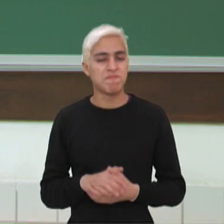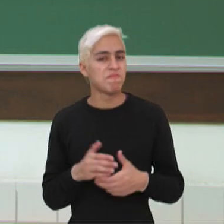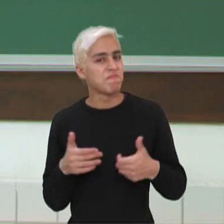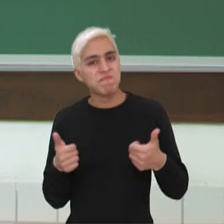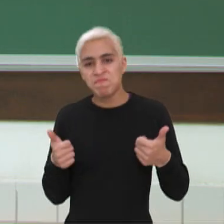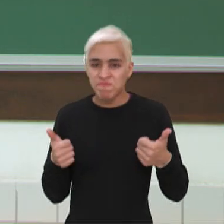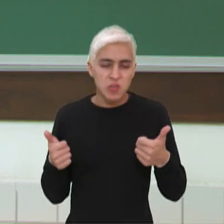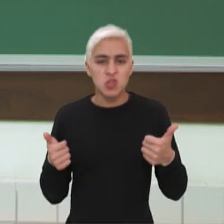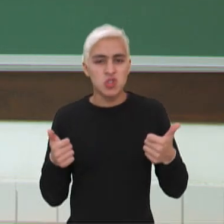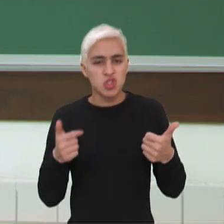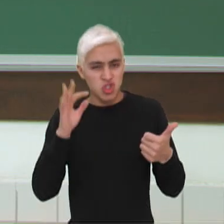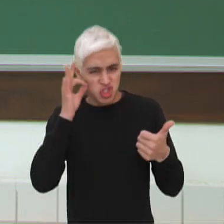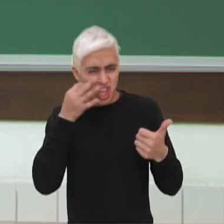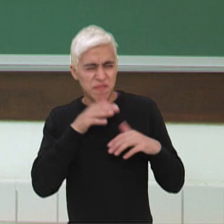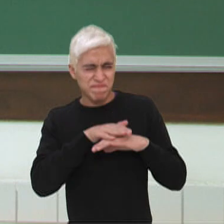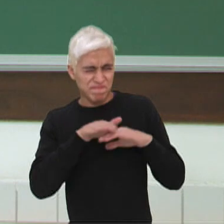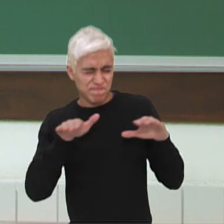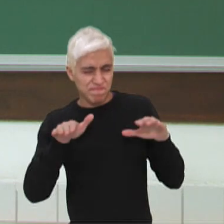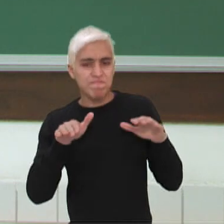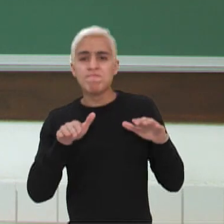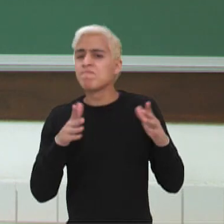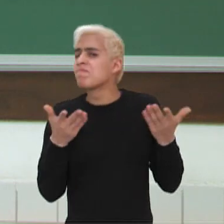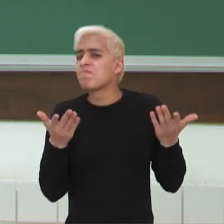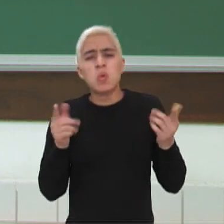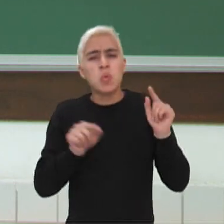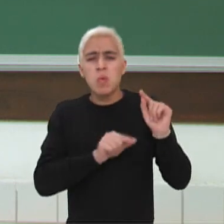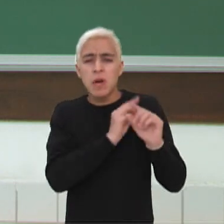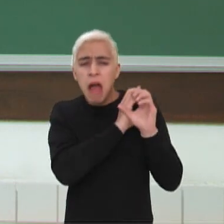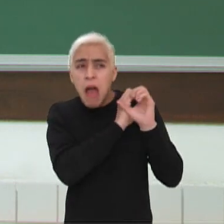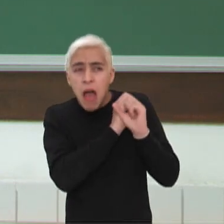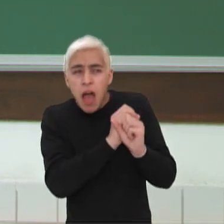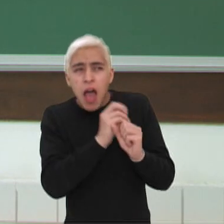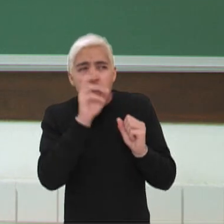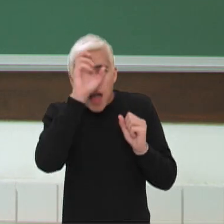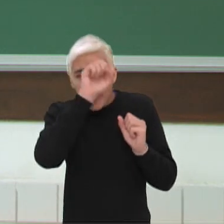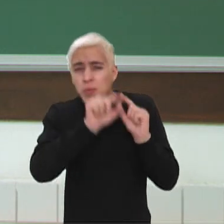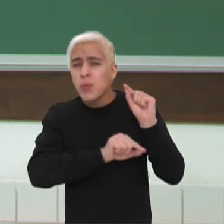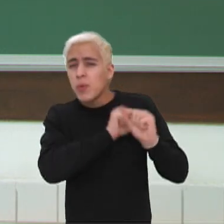Bom, gente, terminando a nossa aula de hoje, o que é que nós aprendemos?